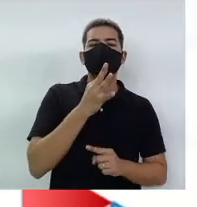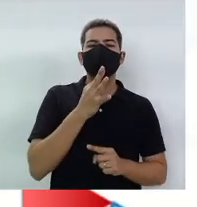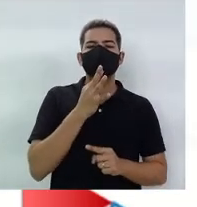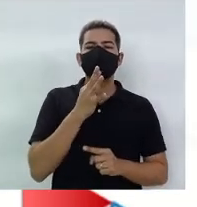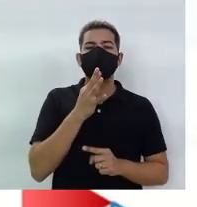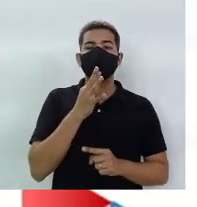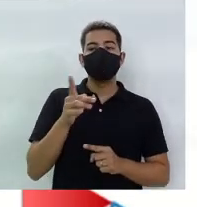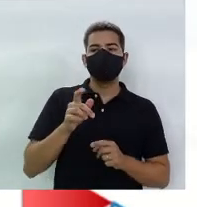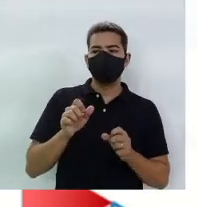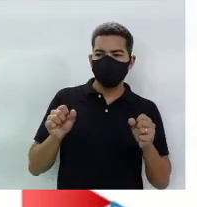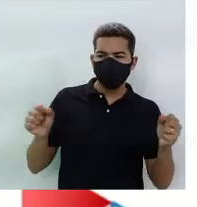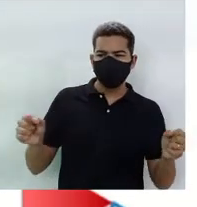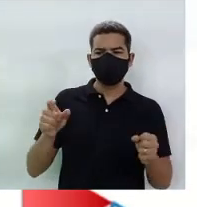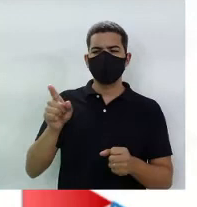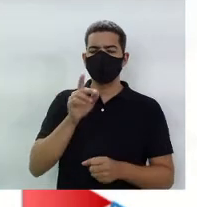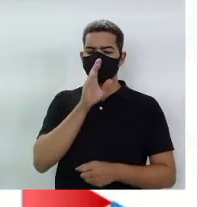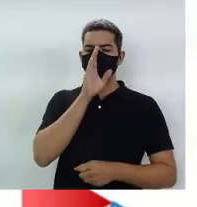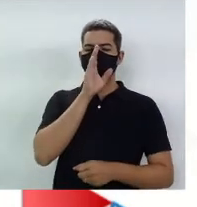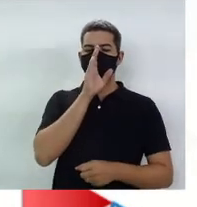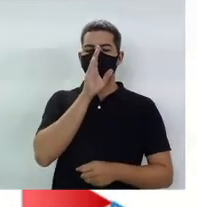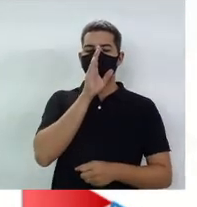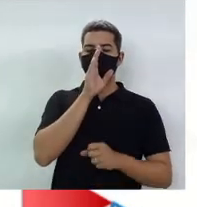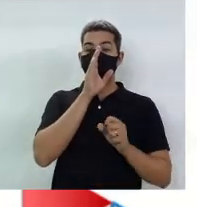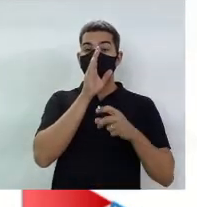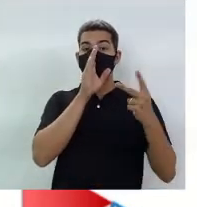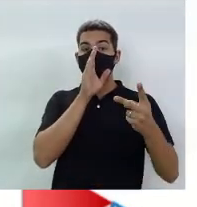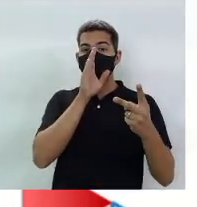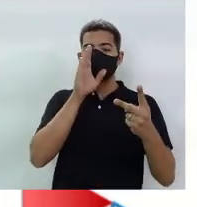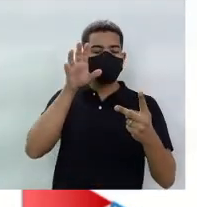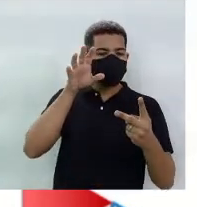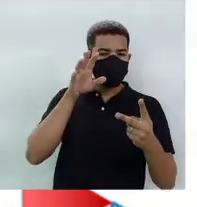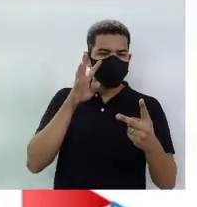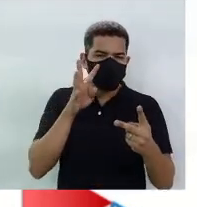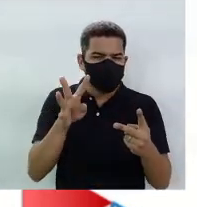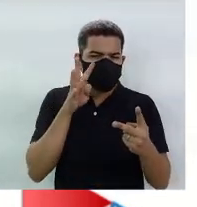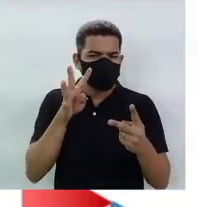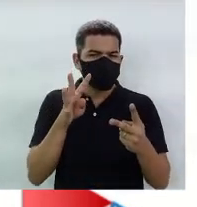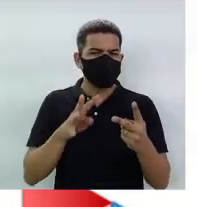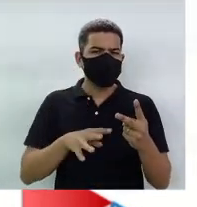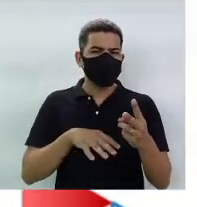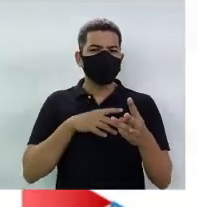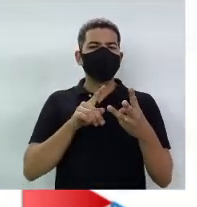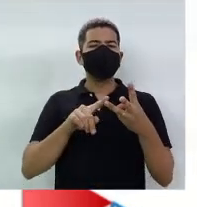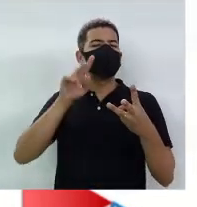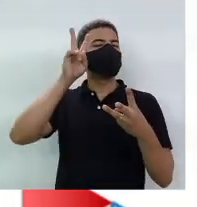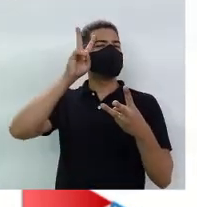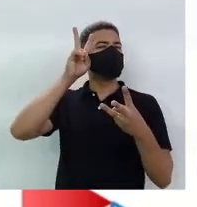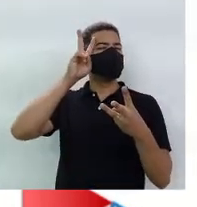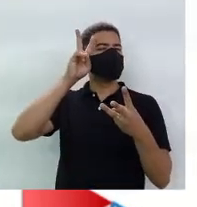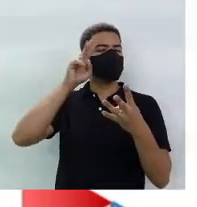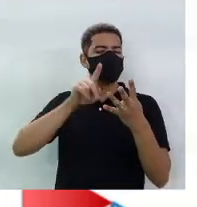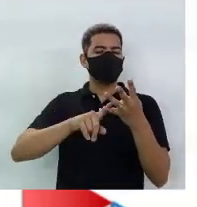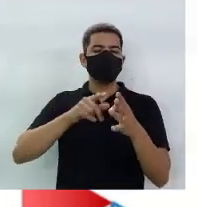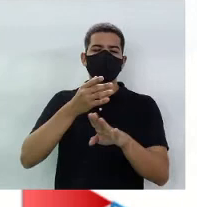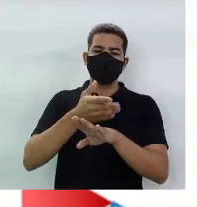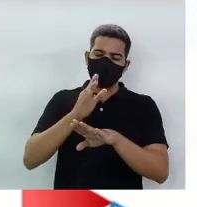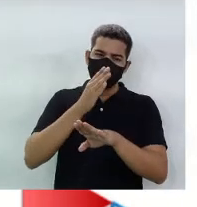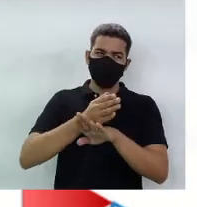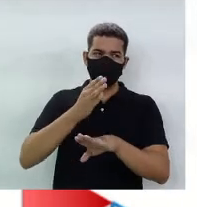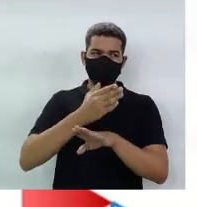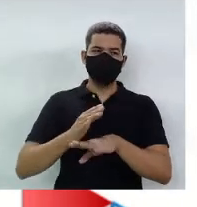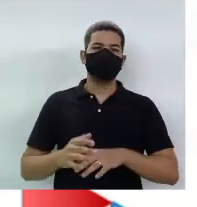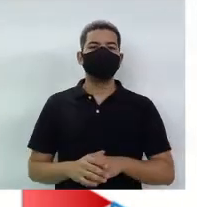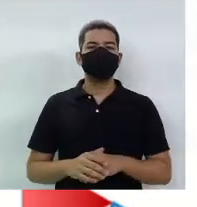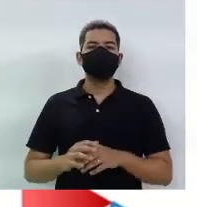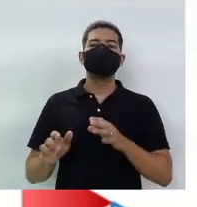primeiro passo é o silêncio, o segundo, ouvir, o terceiro, relembrar, o quarto, praticar